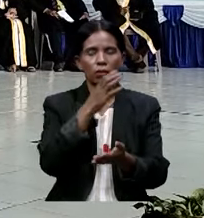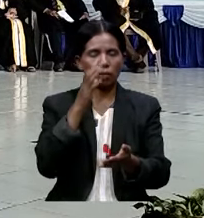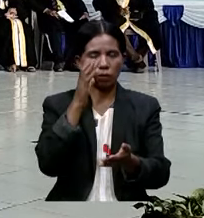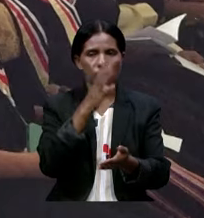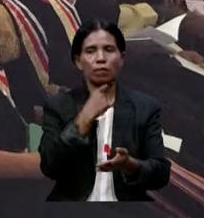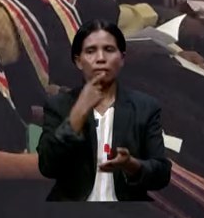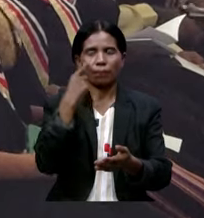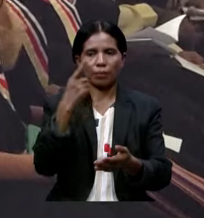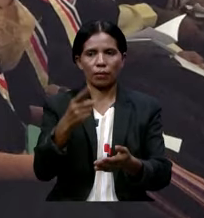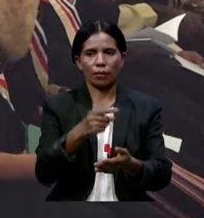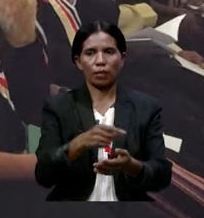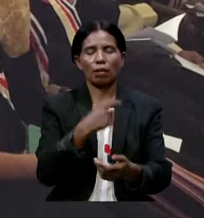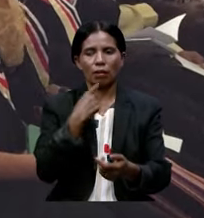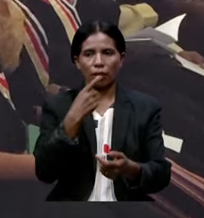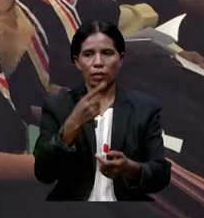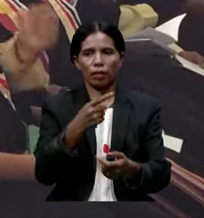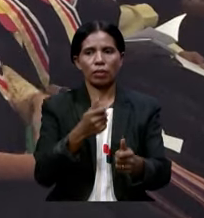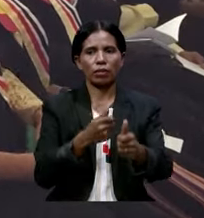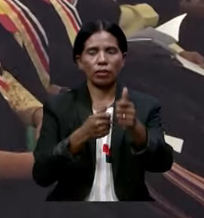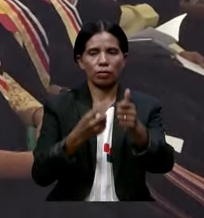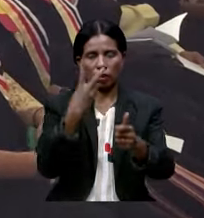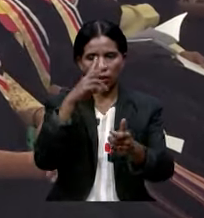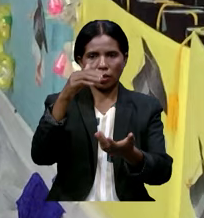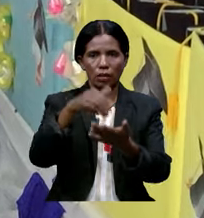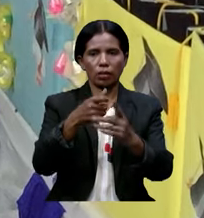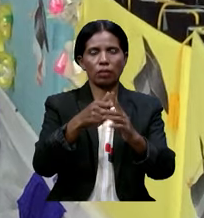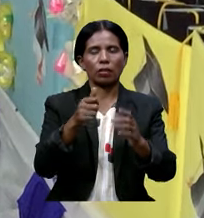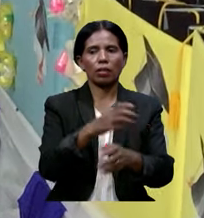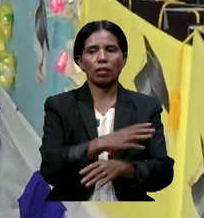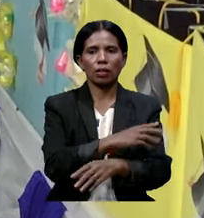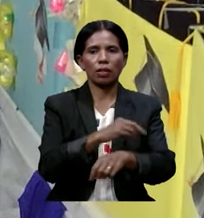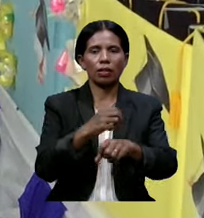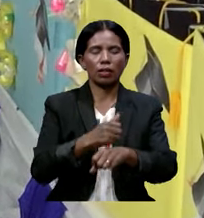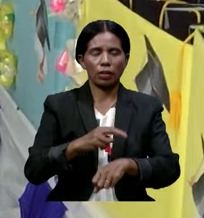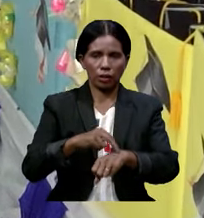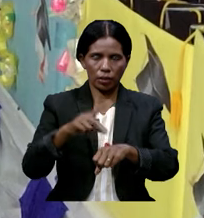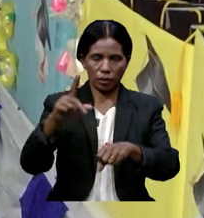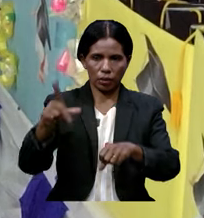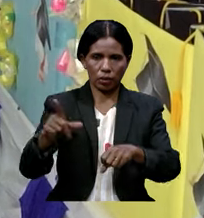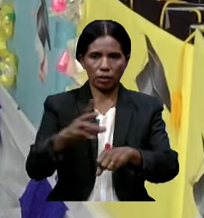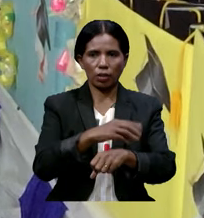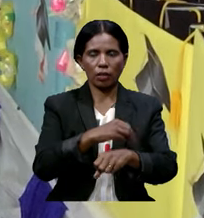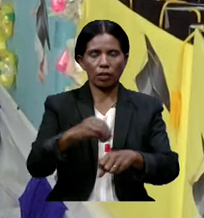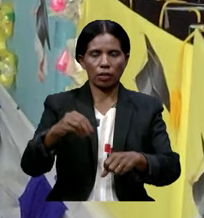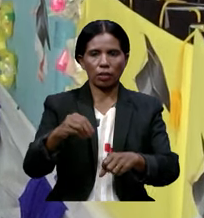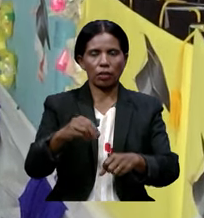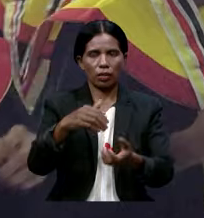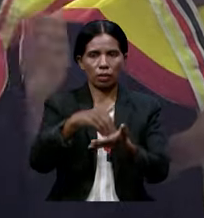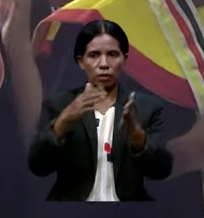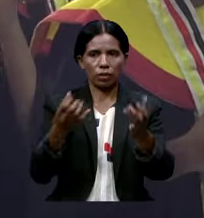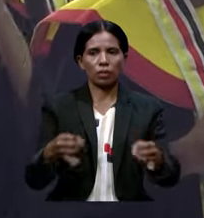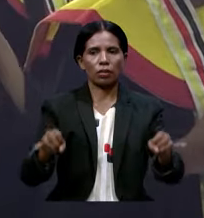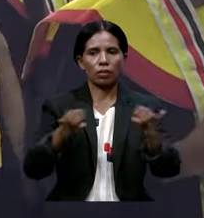Costa, Jerônimo Hateten, baseia a avaliação com a Agência Nacional Avaliação e Acreditação Acadêmica,